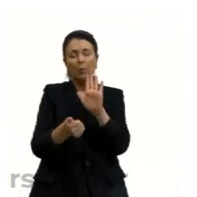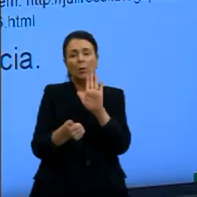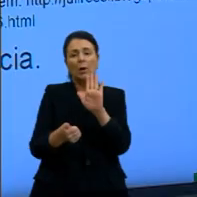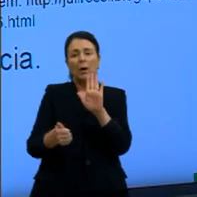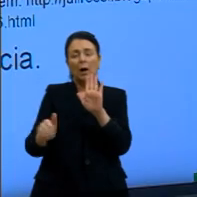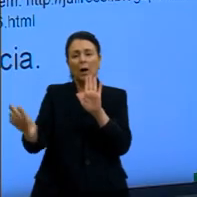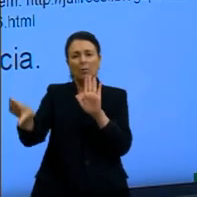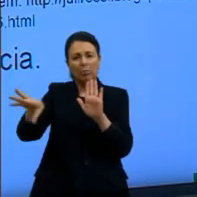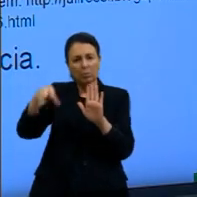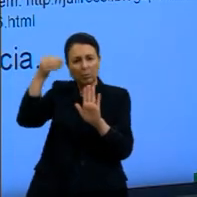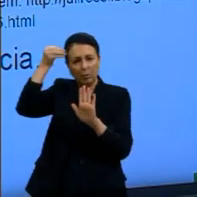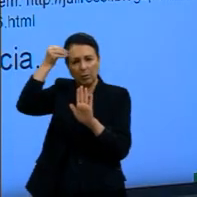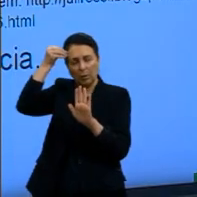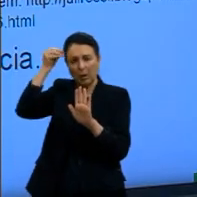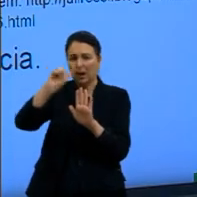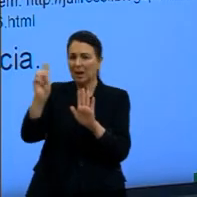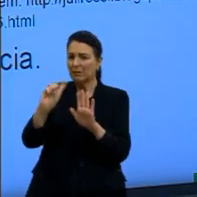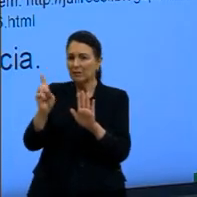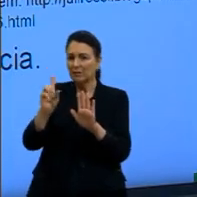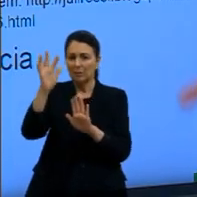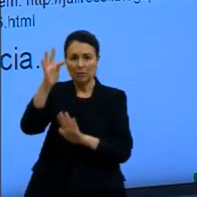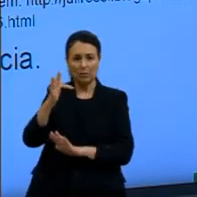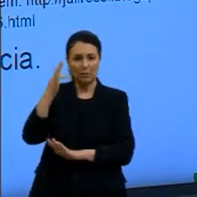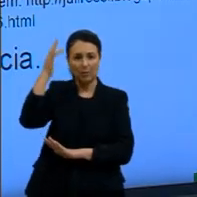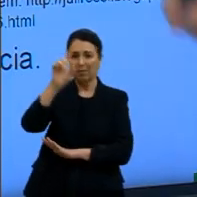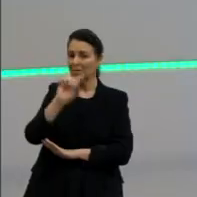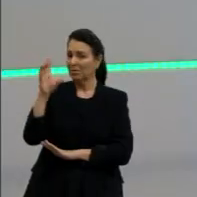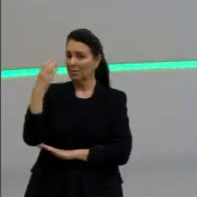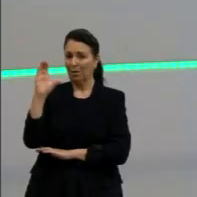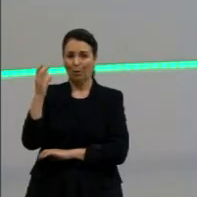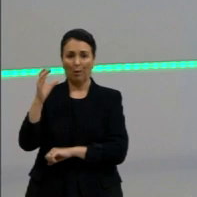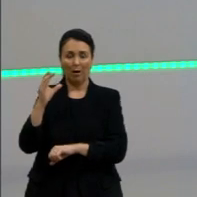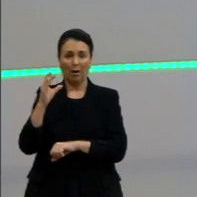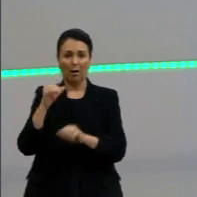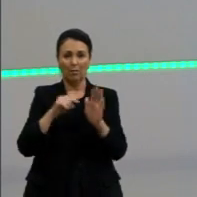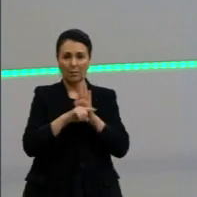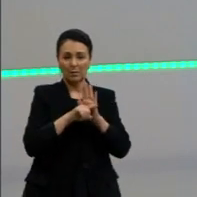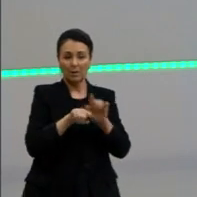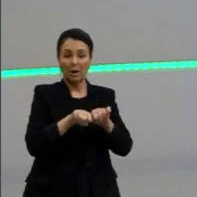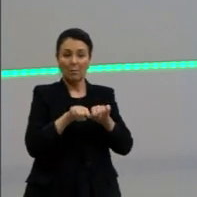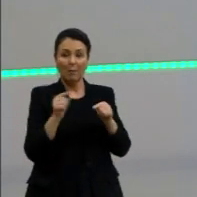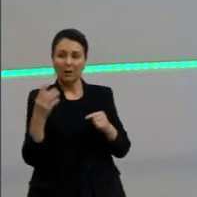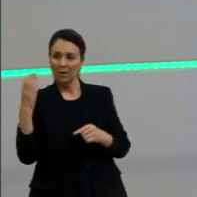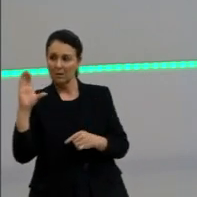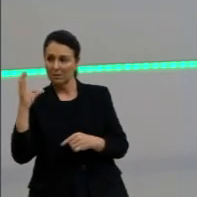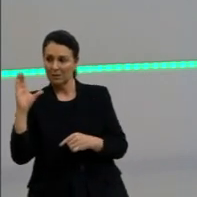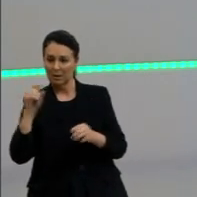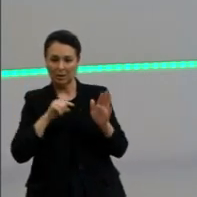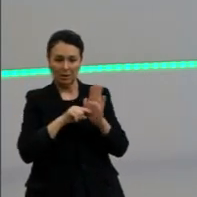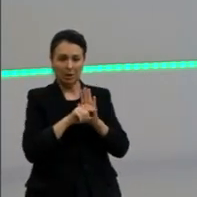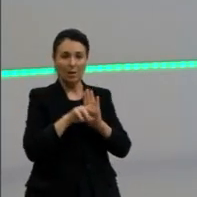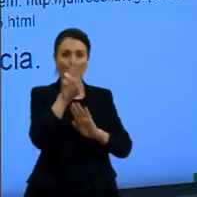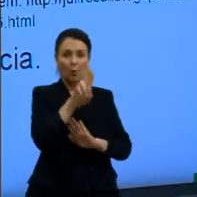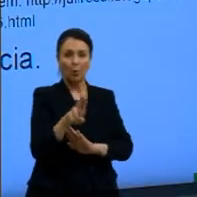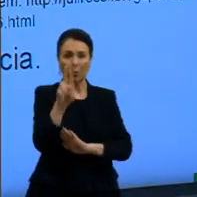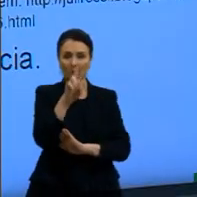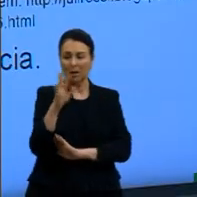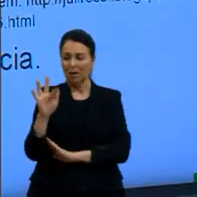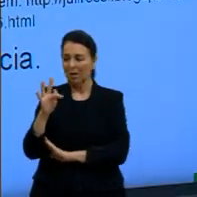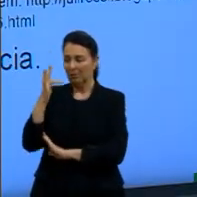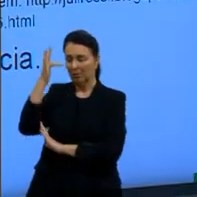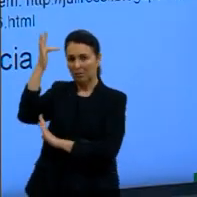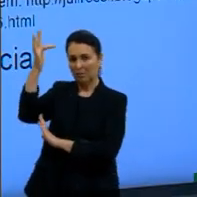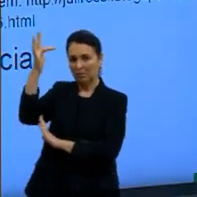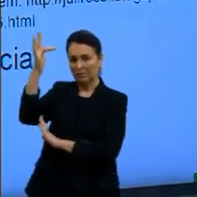é uma ciência vendo uns óculos que não é uma ciência mas a ciência se utiliza a filosofia ou seja os